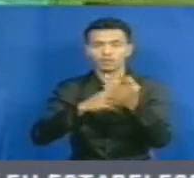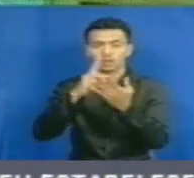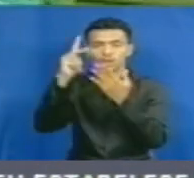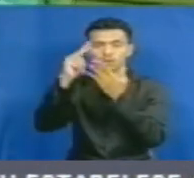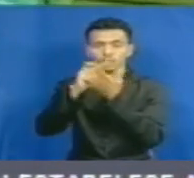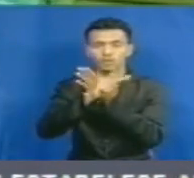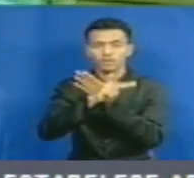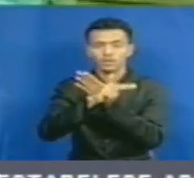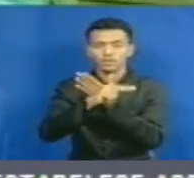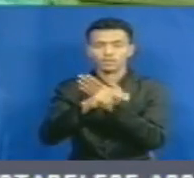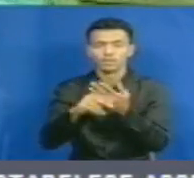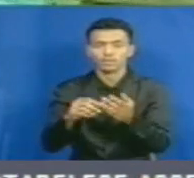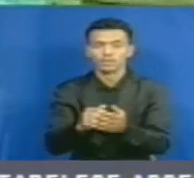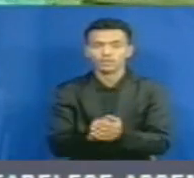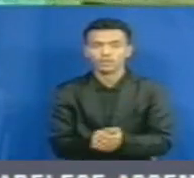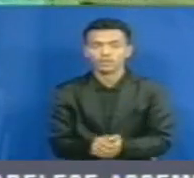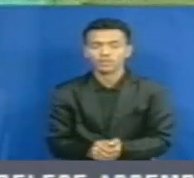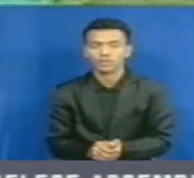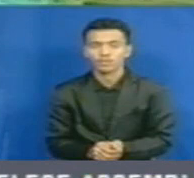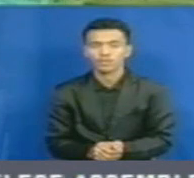novembro tambah dezembro silau hel